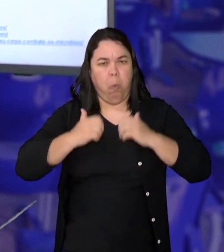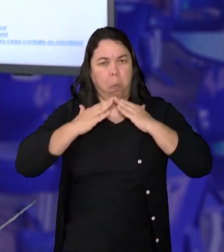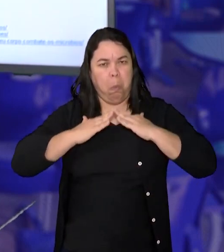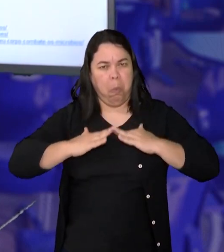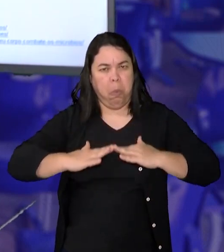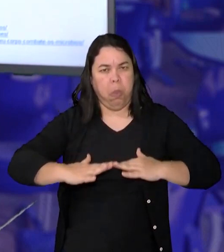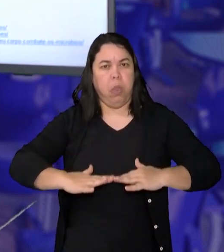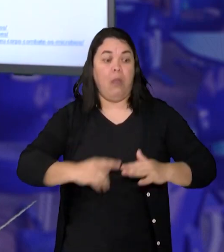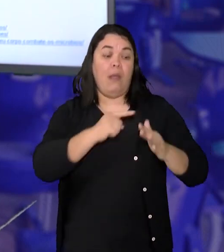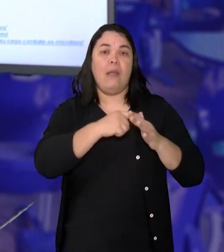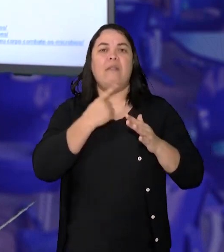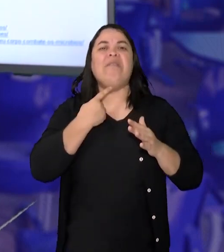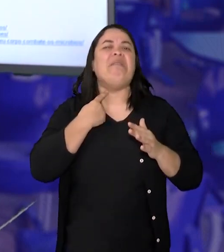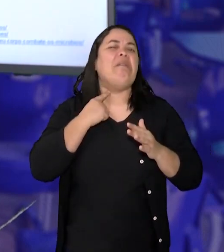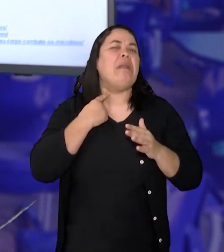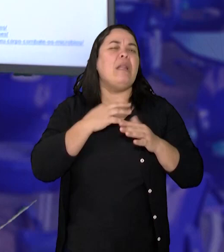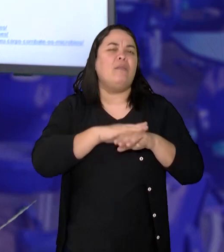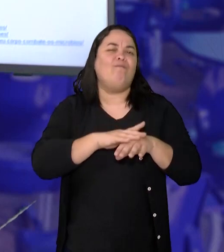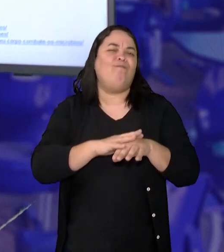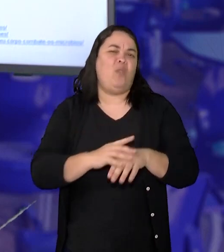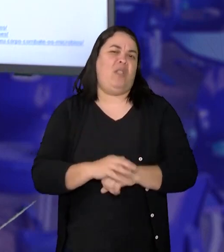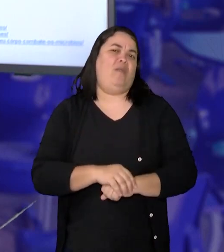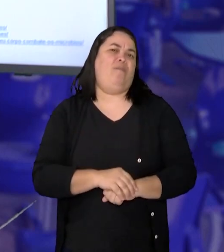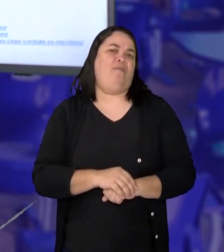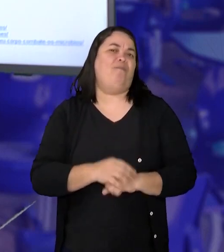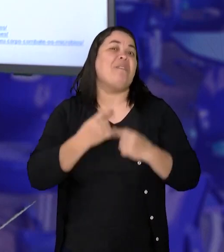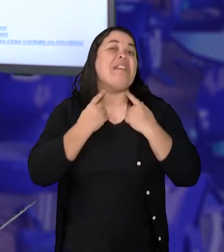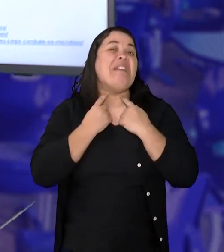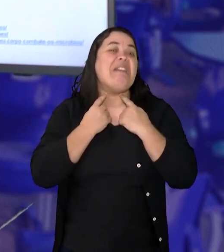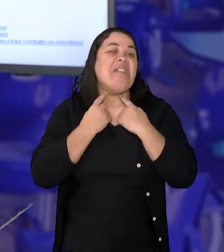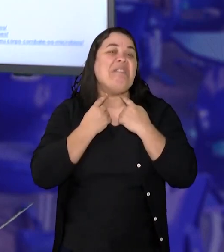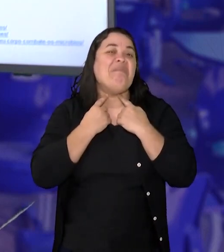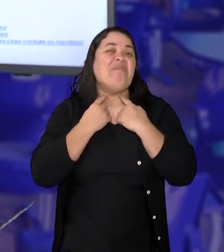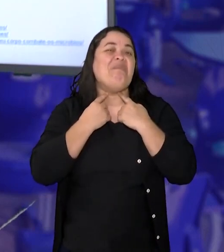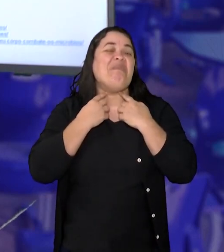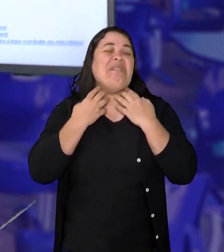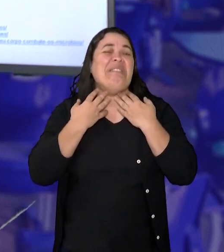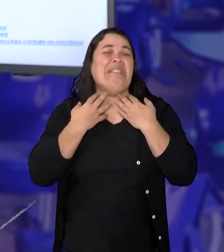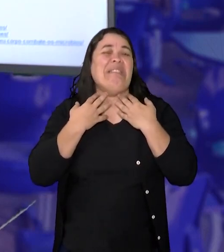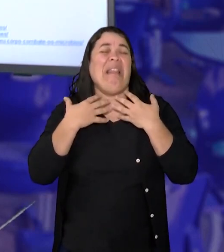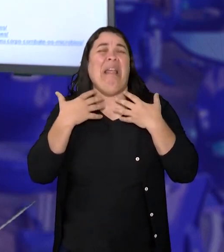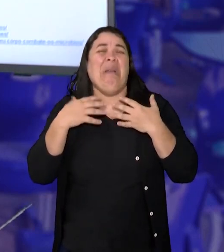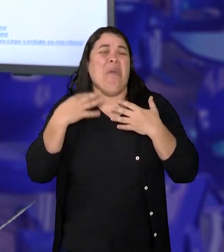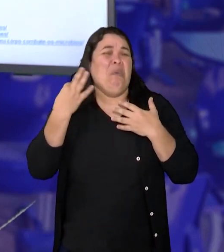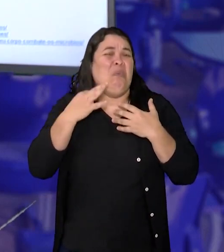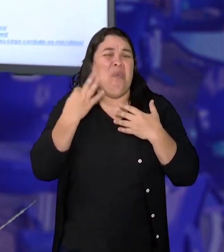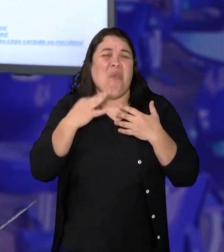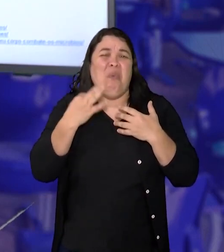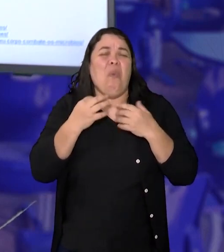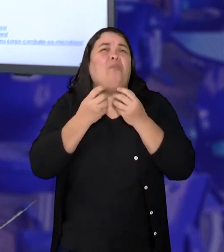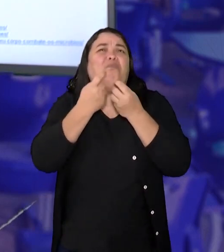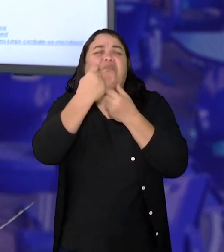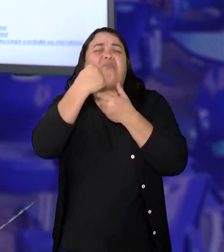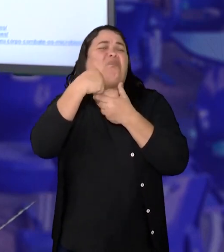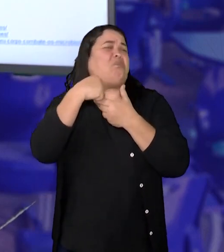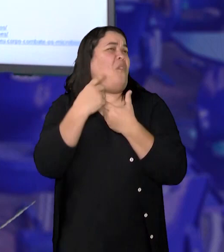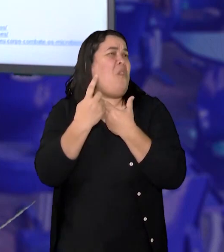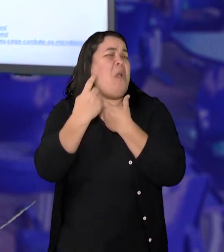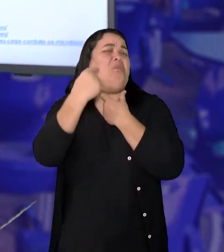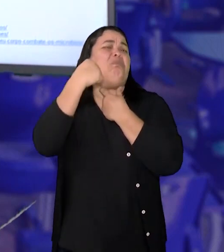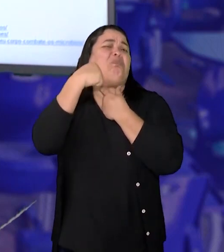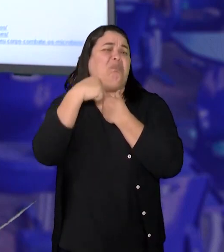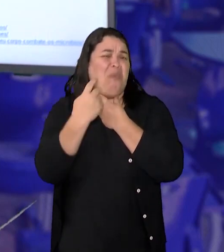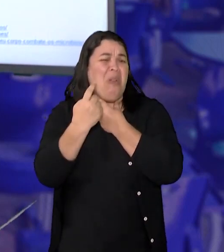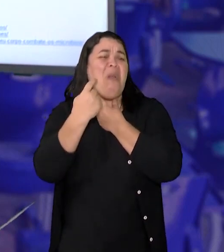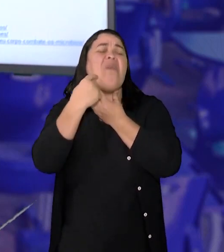causa infecção na nossa garganta. E a gente vai acabar ficando com a garganta inflamada sem conseguir nem engolir nada